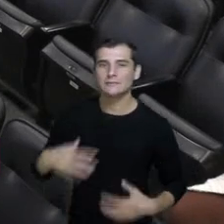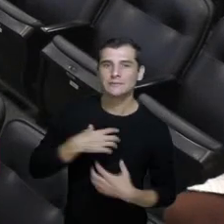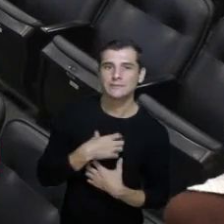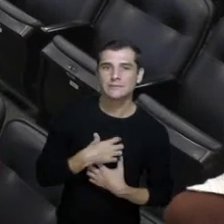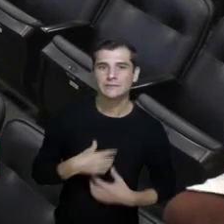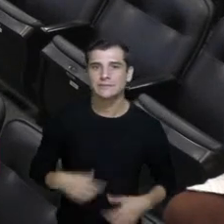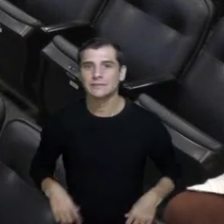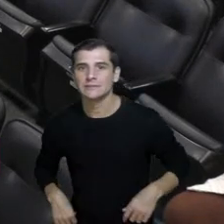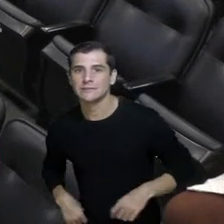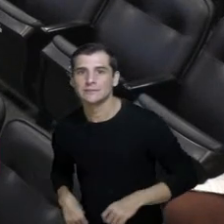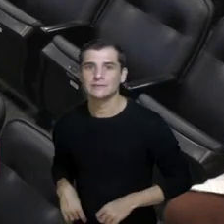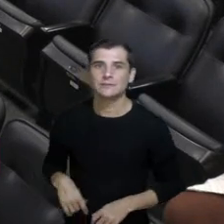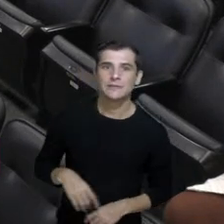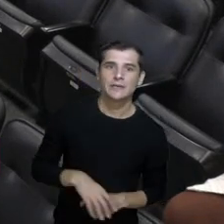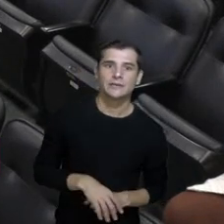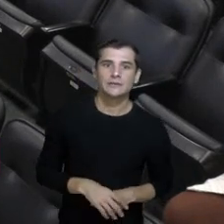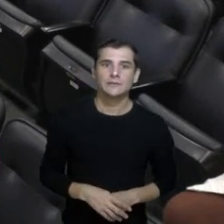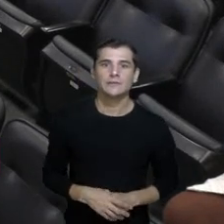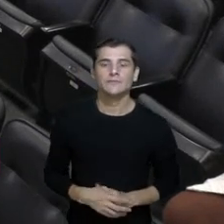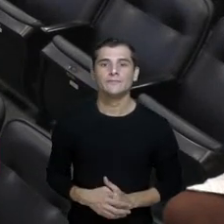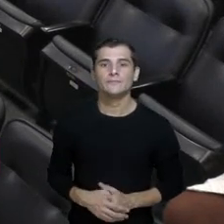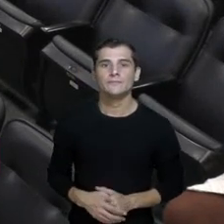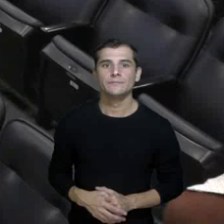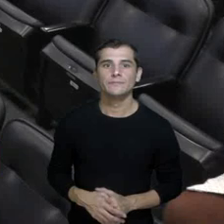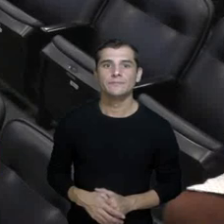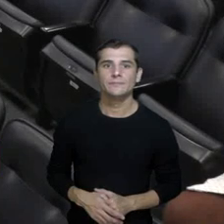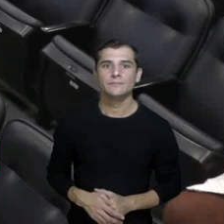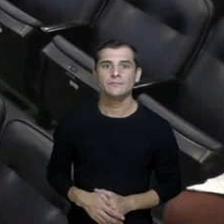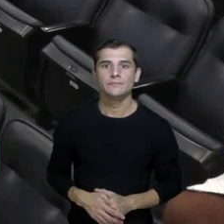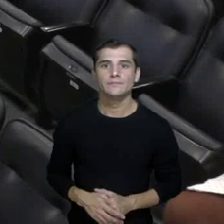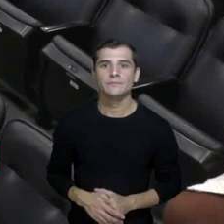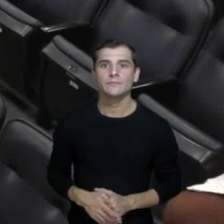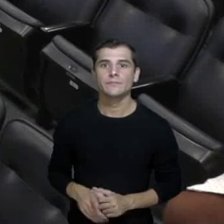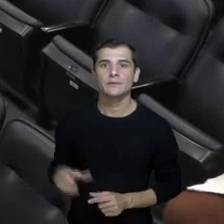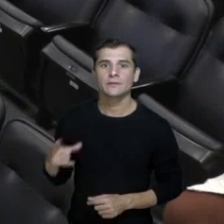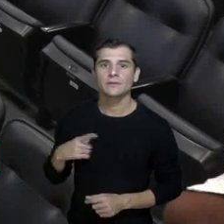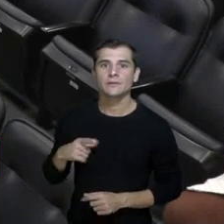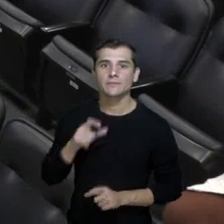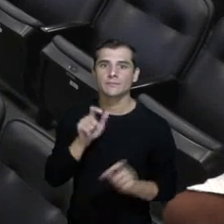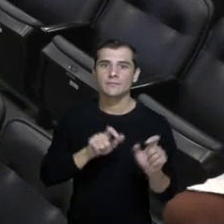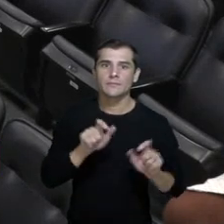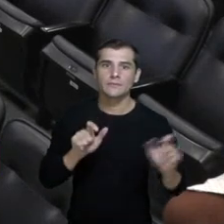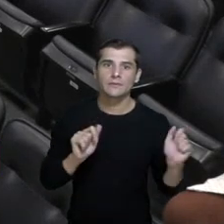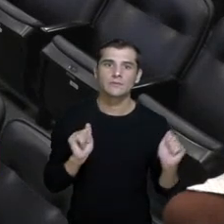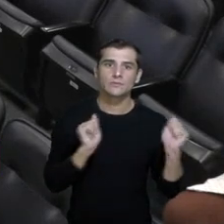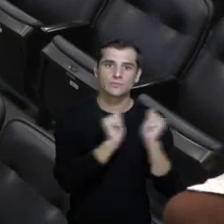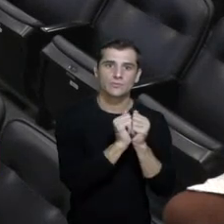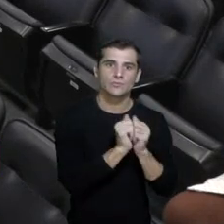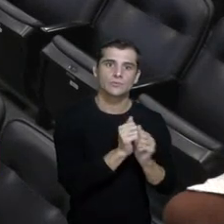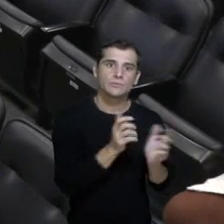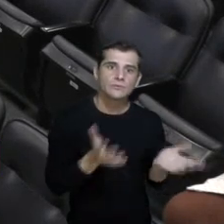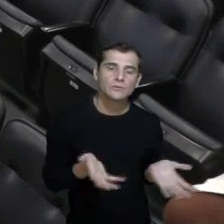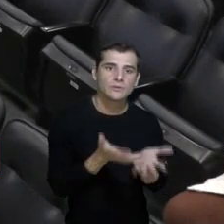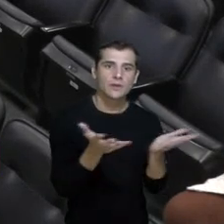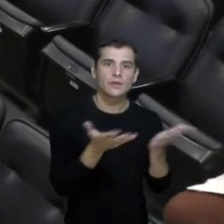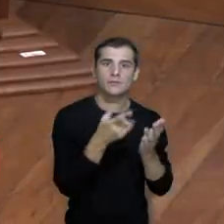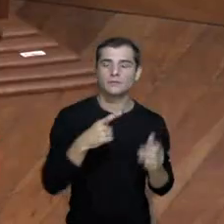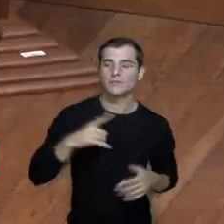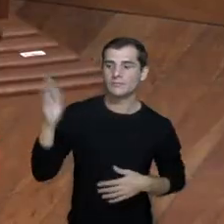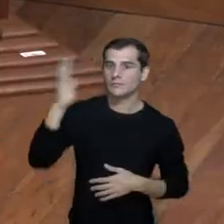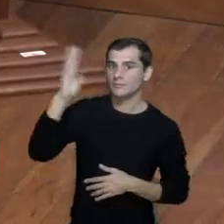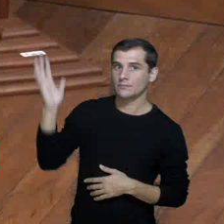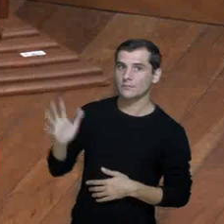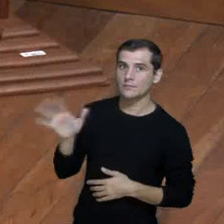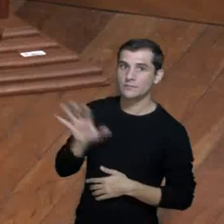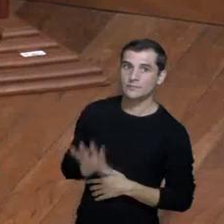pegava muito né aliás foram ele e o Fabinho Golveia foram os caras aí que alçaram o Brasil aí para o circuito tanto